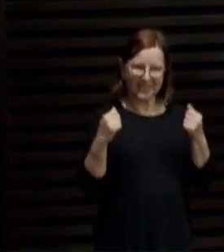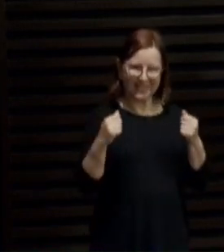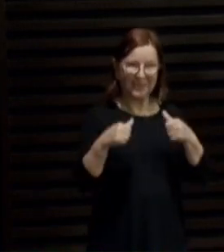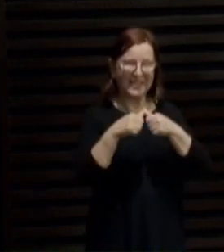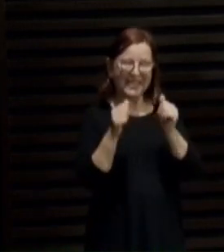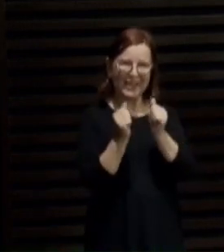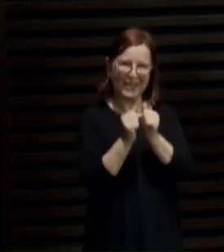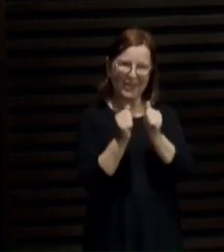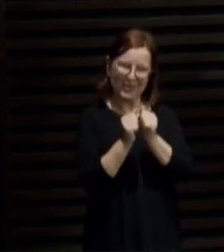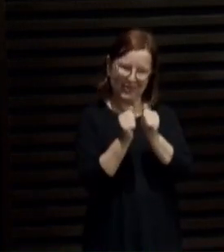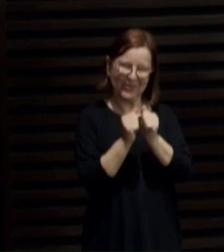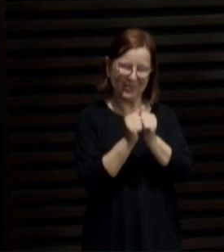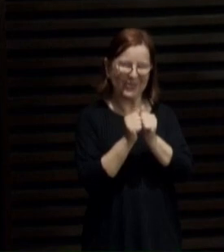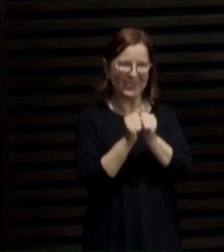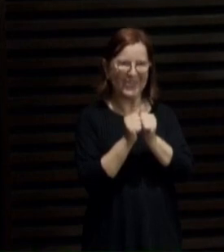igreja triunfante.